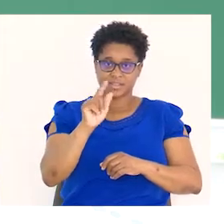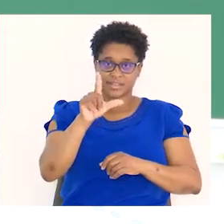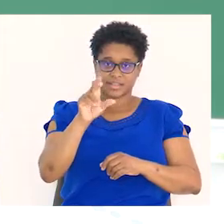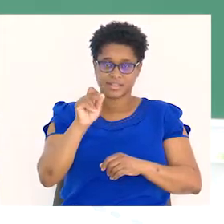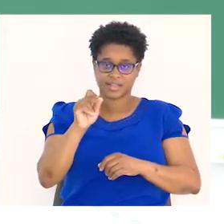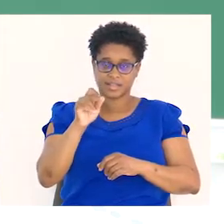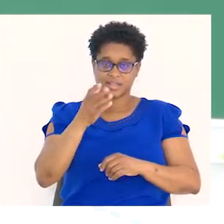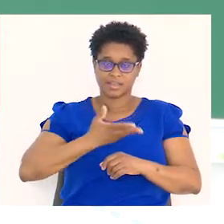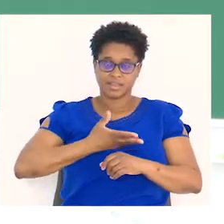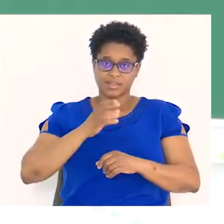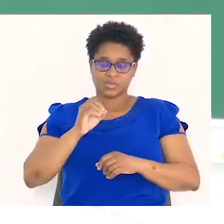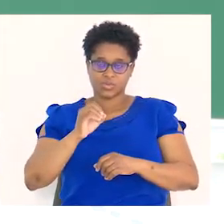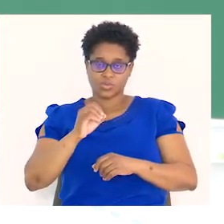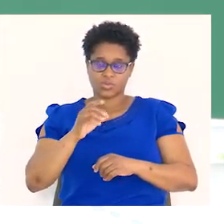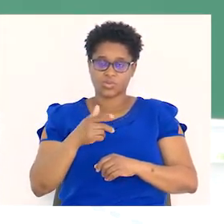do mar.